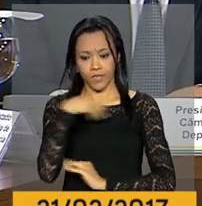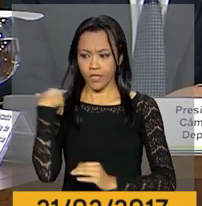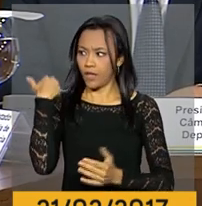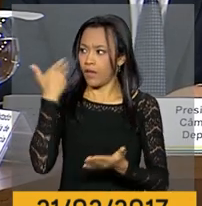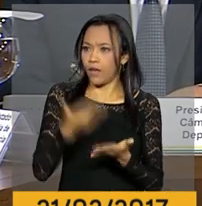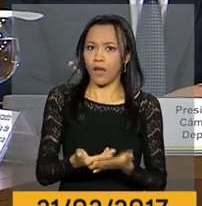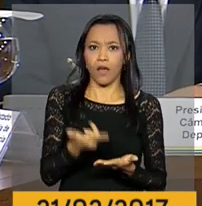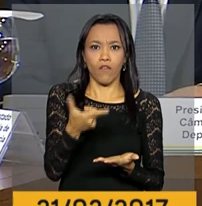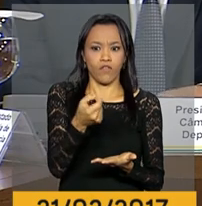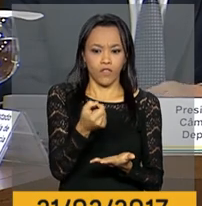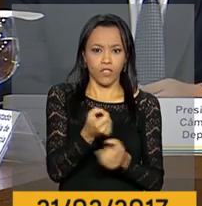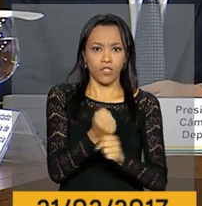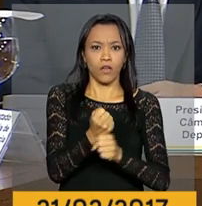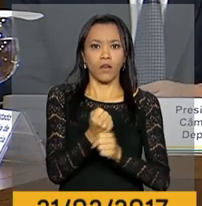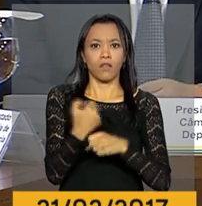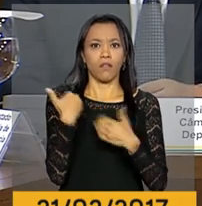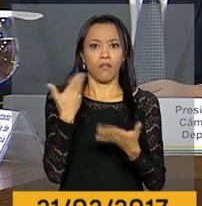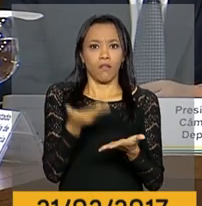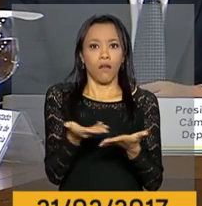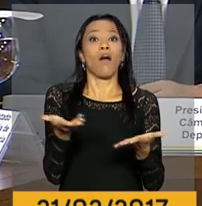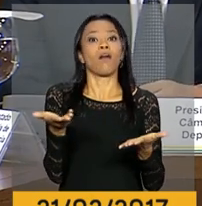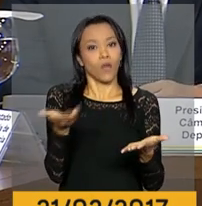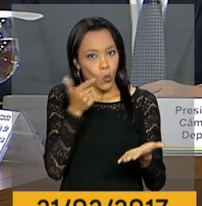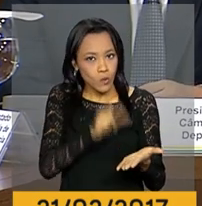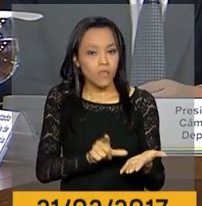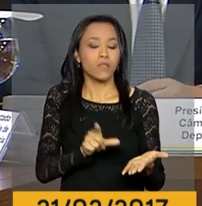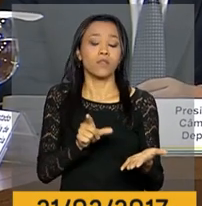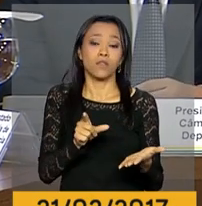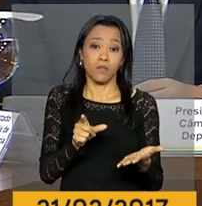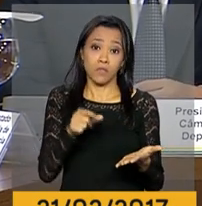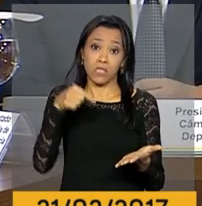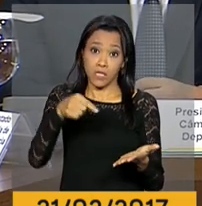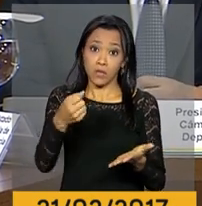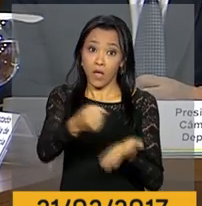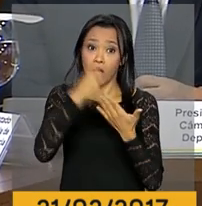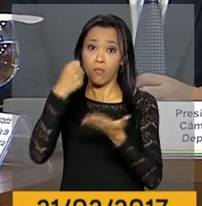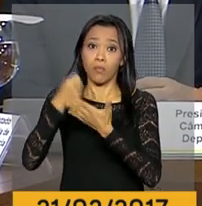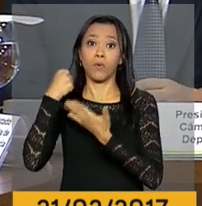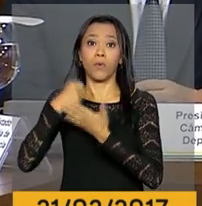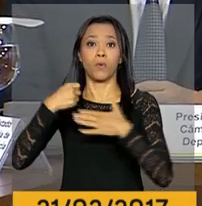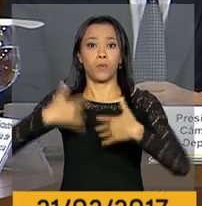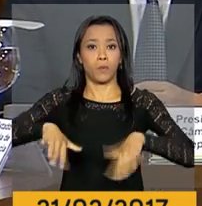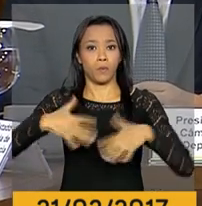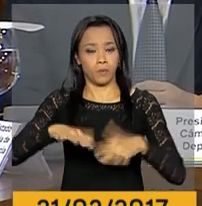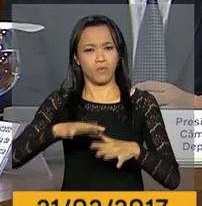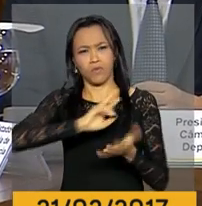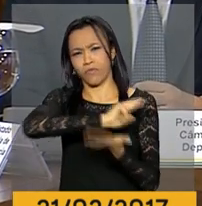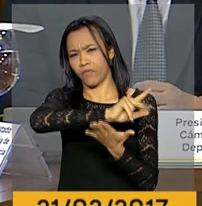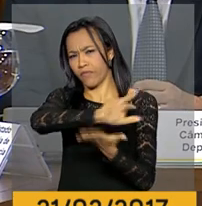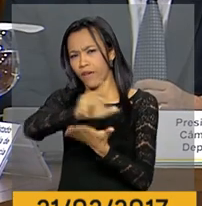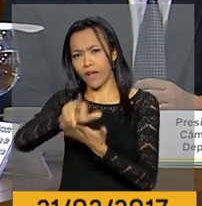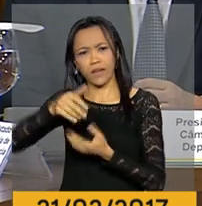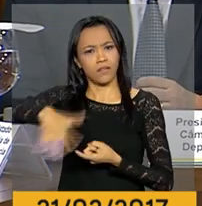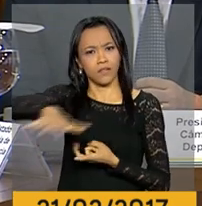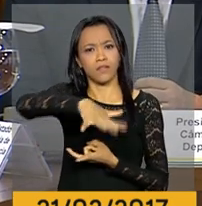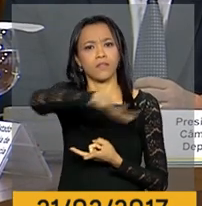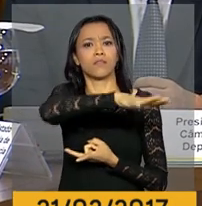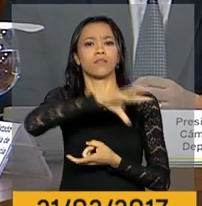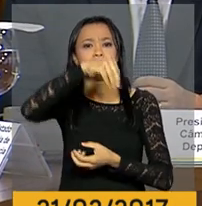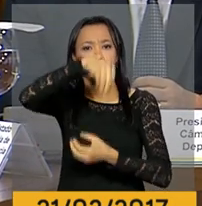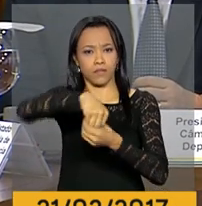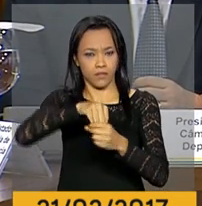concretizá-la devo dizer com um apoio muito significativo dos vários setores da educação